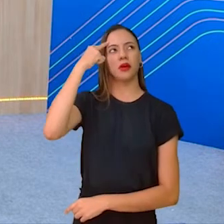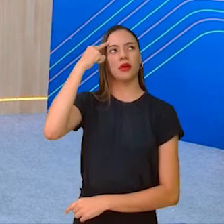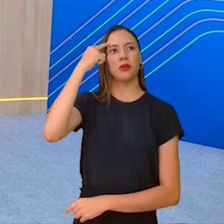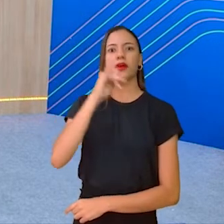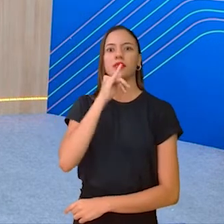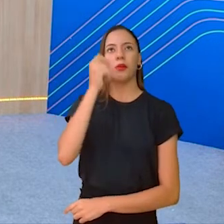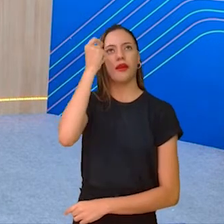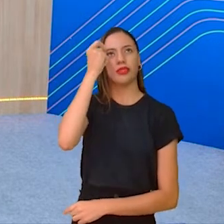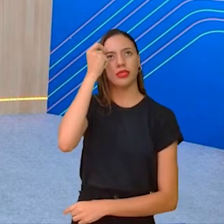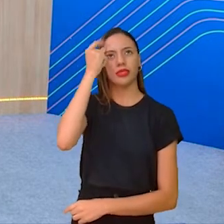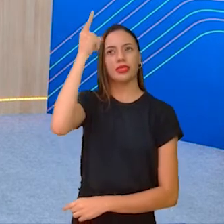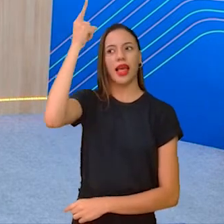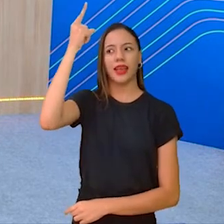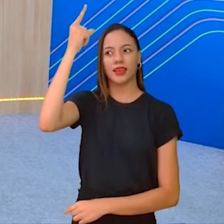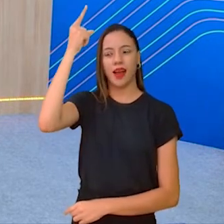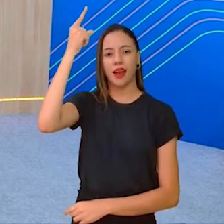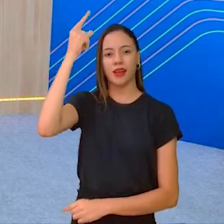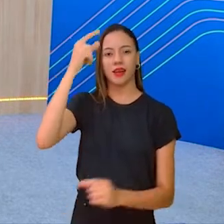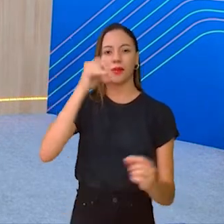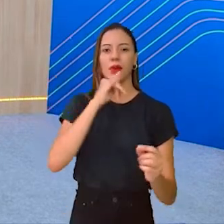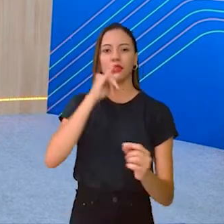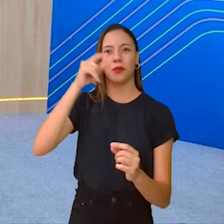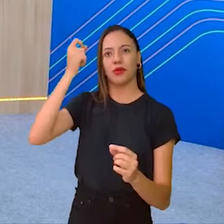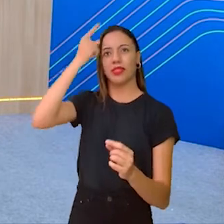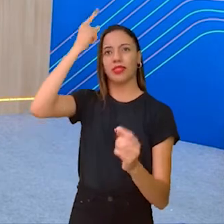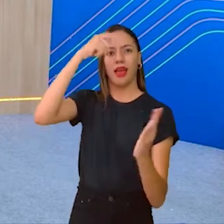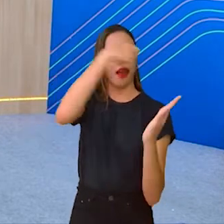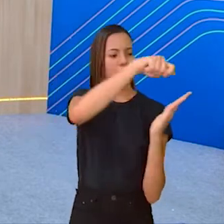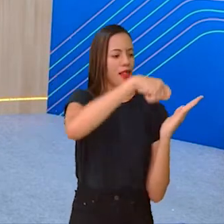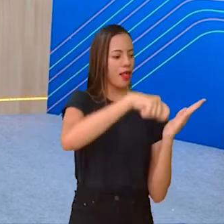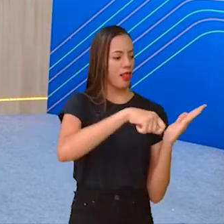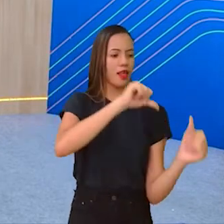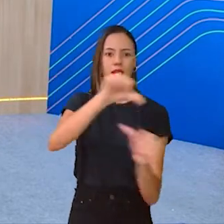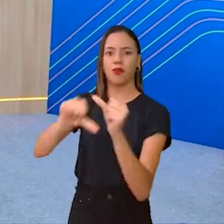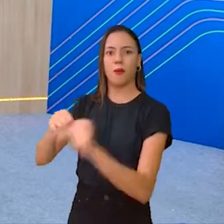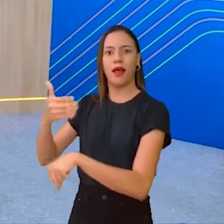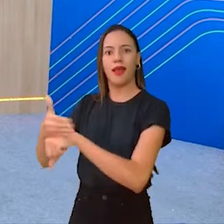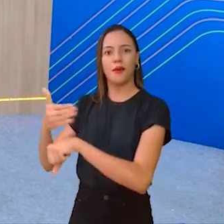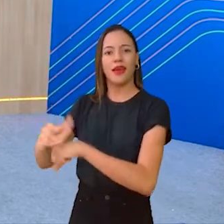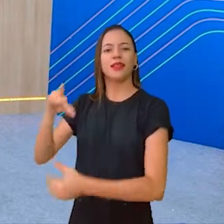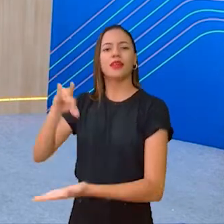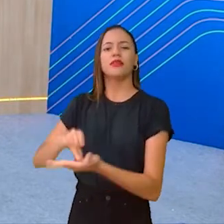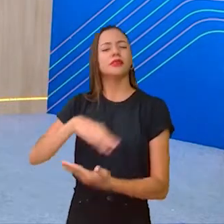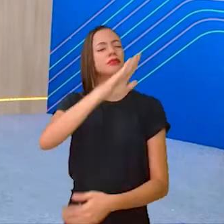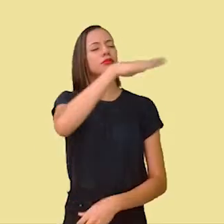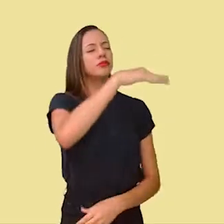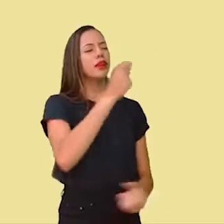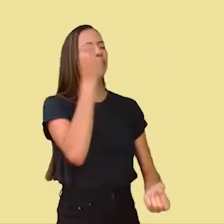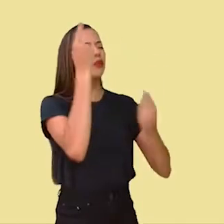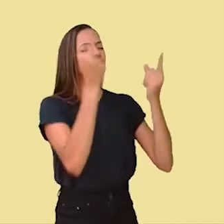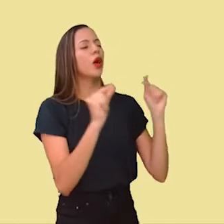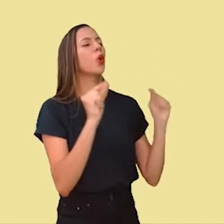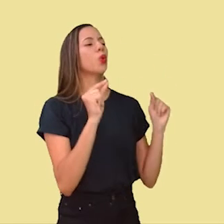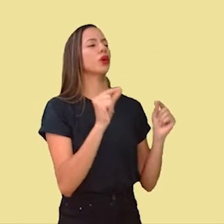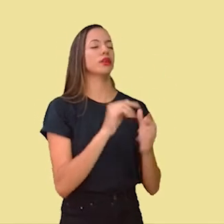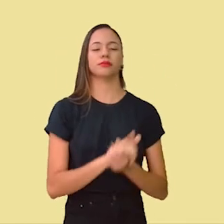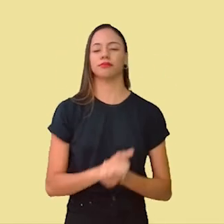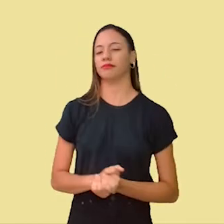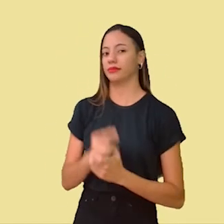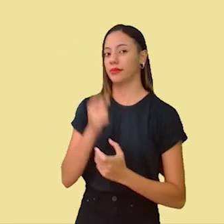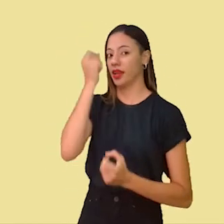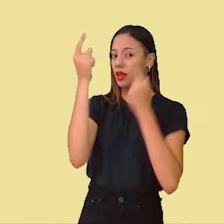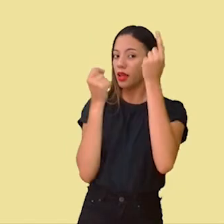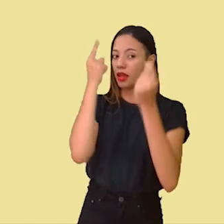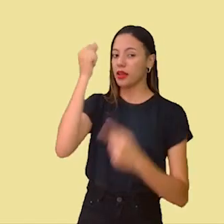papel, ou aqui das ideias e colocar aqui no papel e para a prática, né? Exatamente. E aí o que é a criatividade, professor? A criatividade é o ato